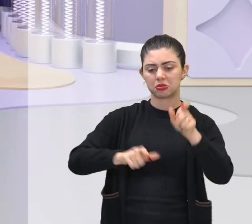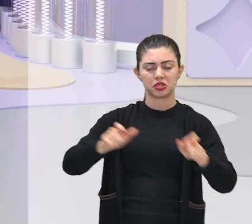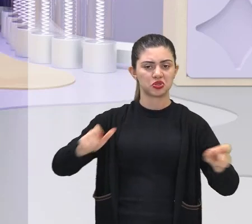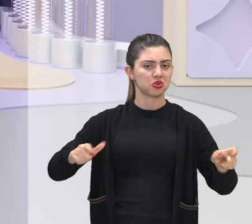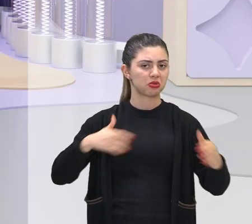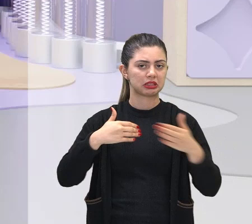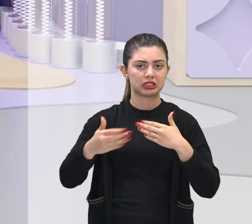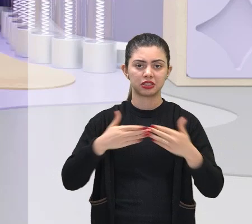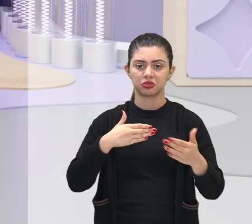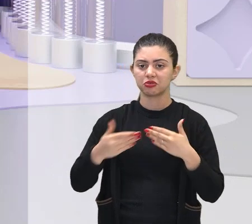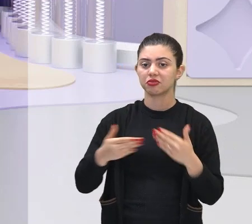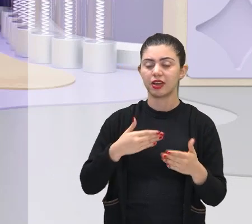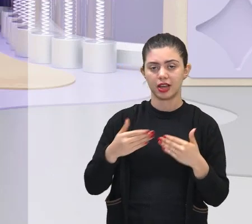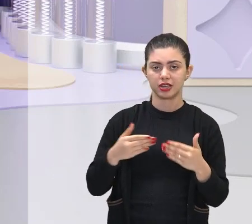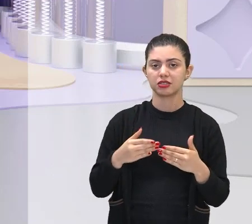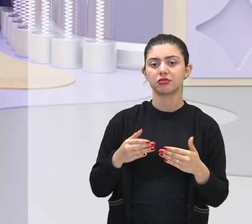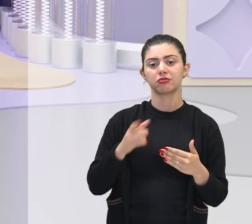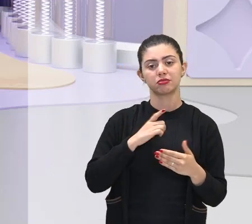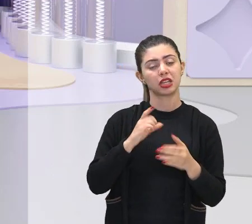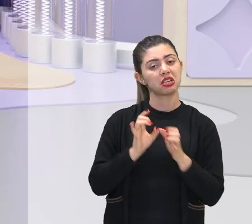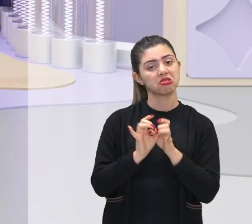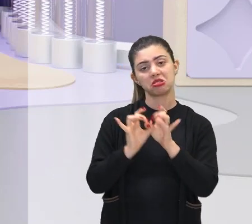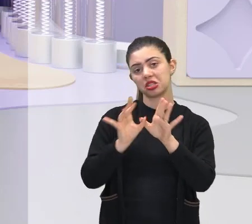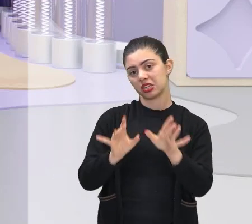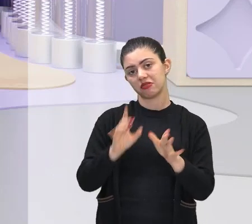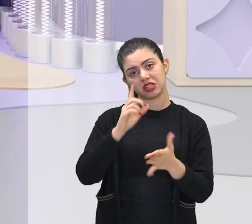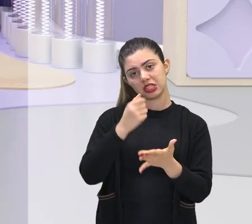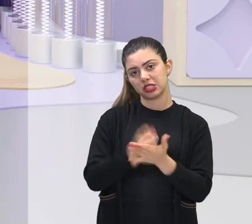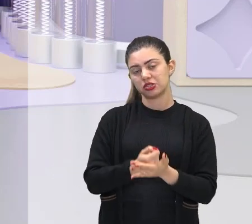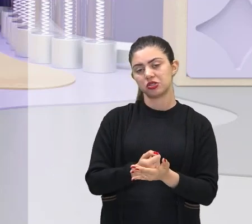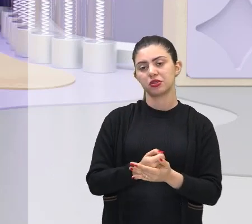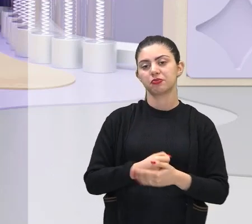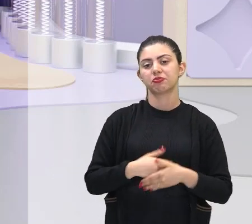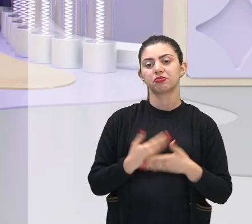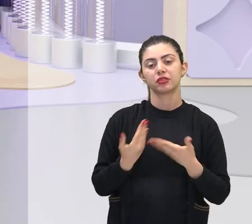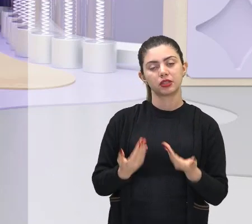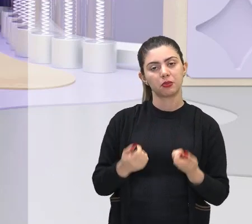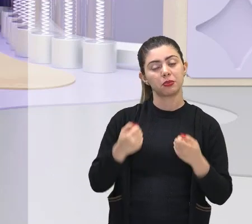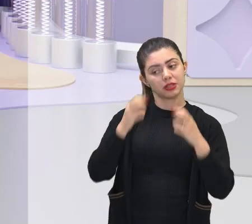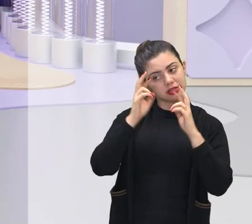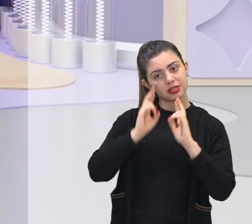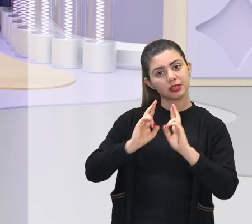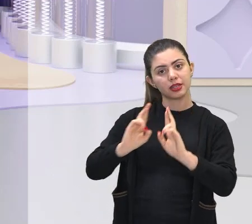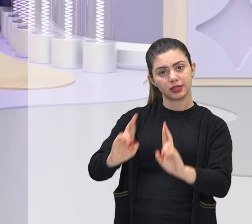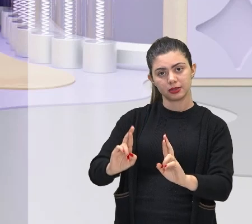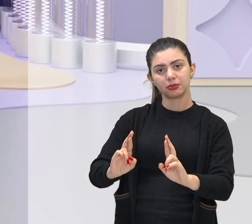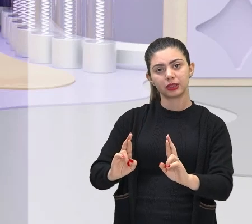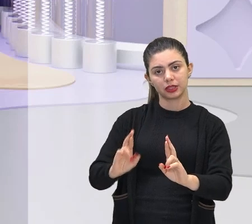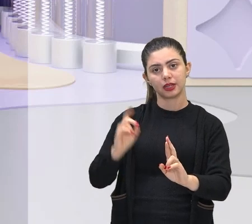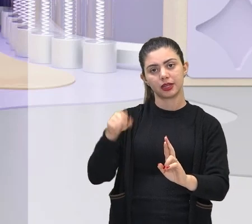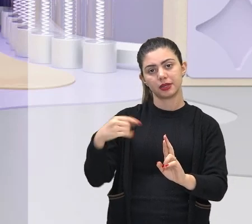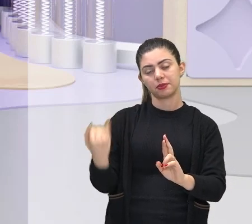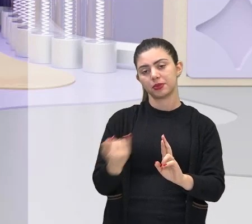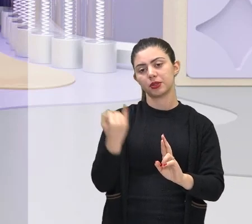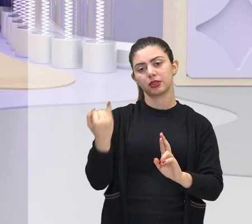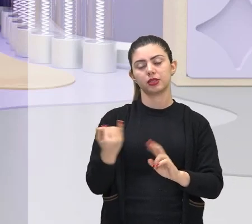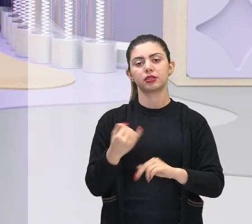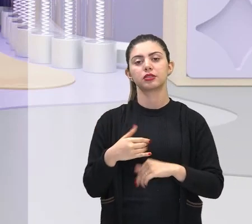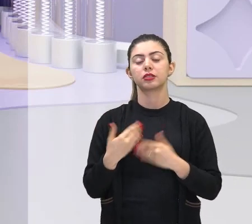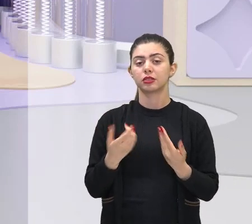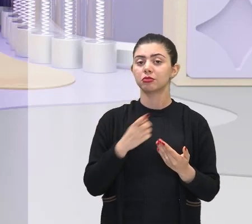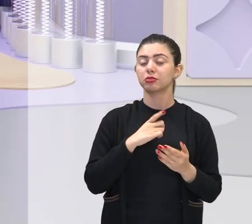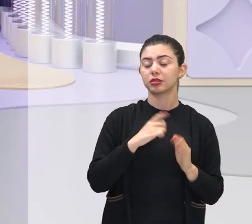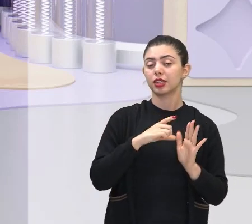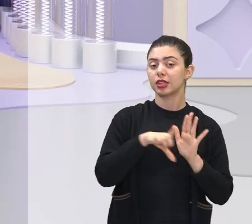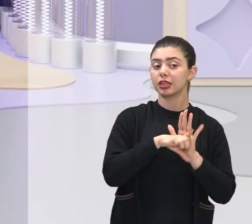pessoa nasce com essa liberdade. Essa liberdade precisa ser respeitada, precisa ser garantida